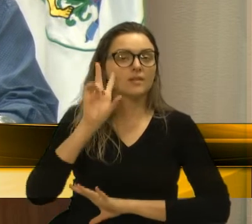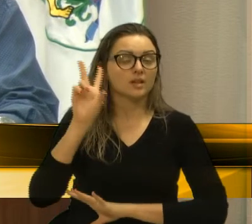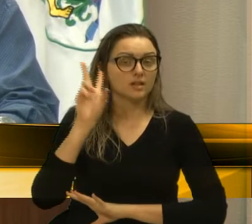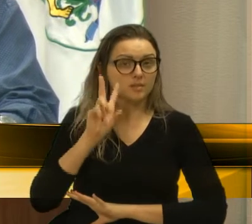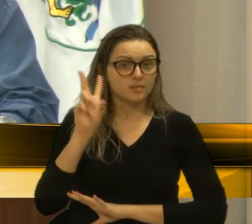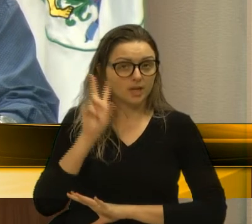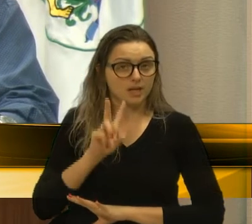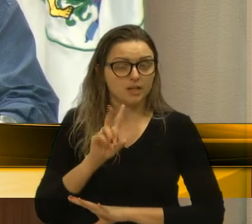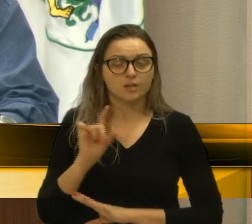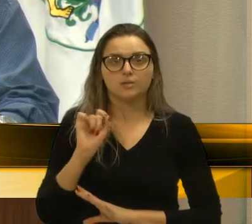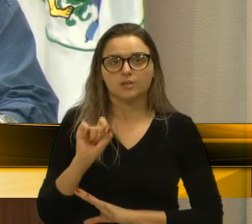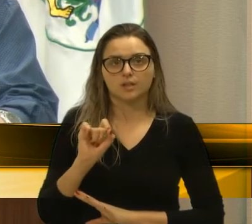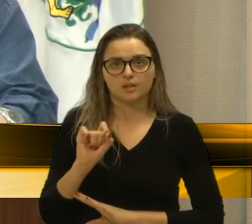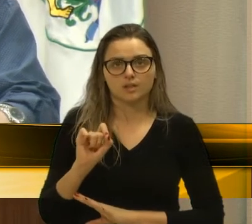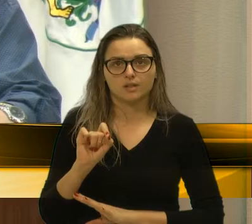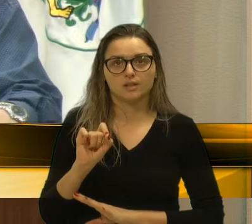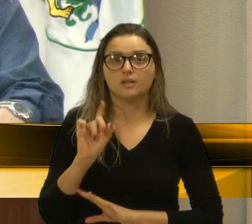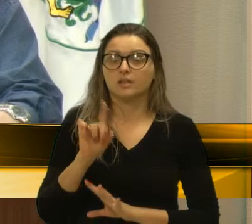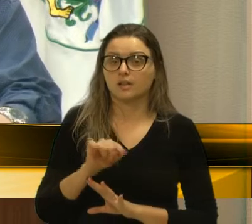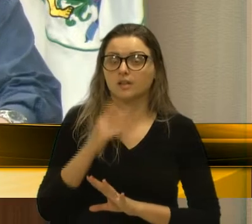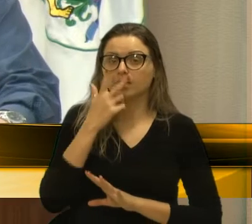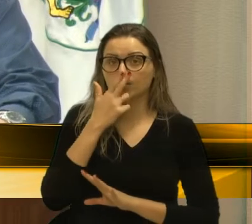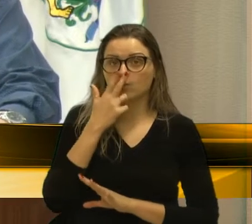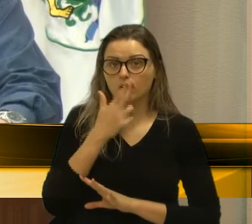de que, como bem disse